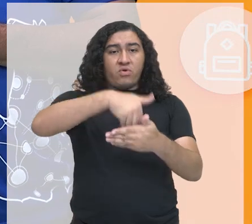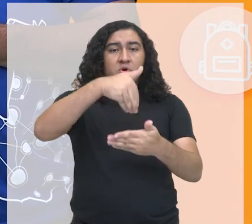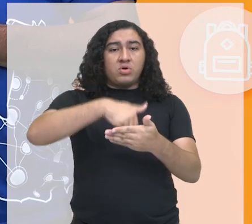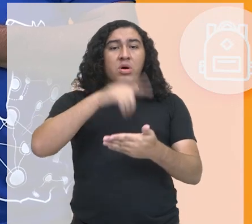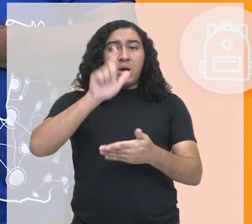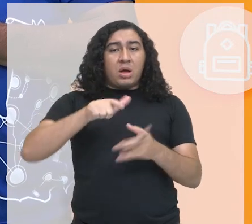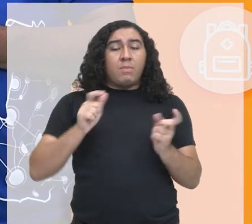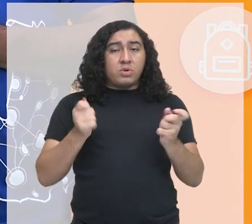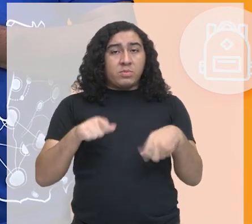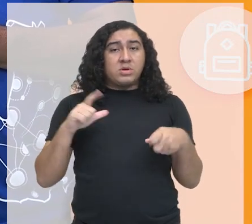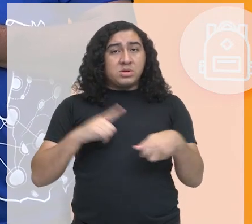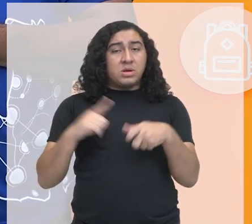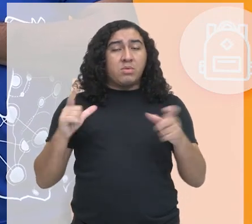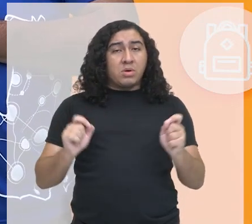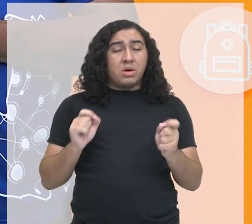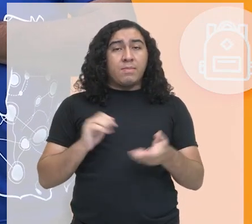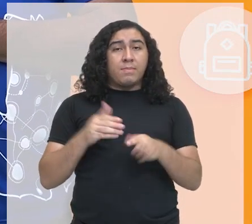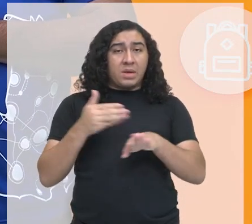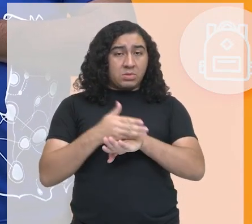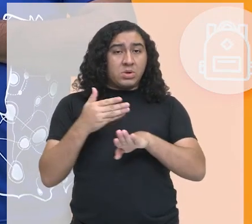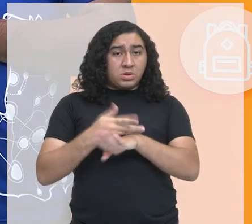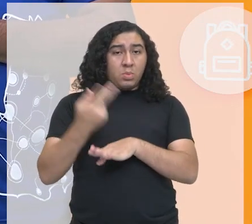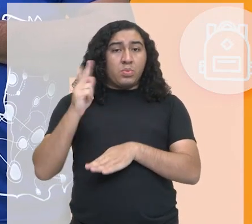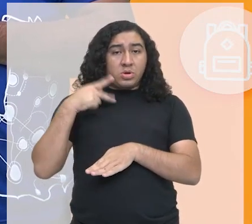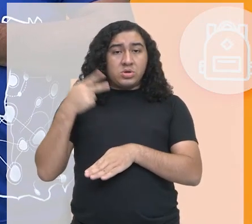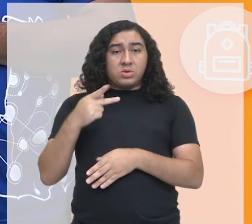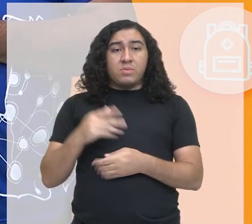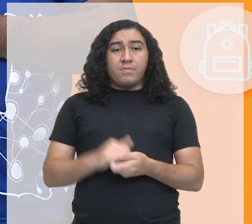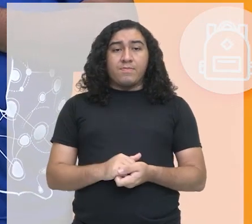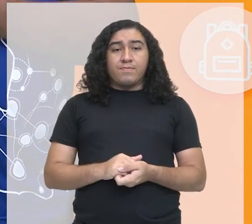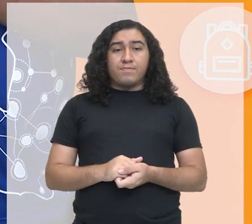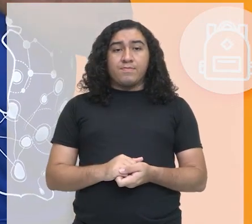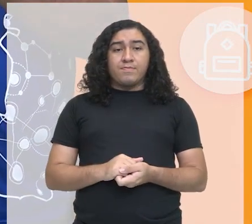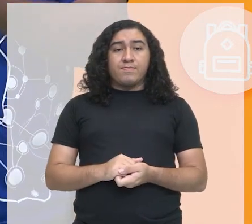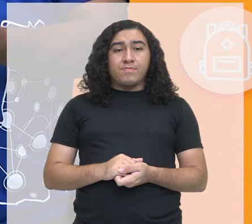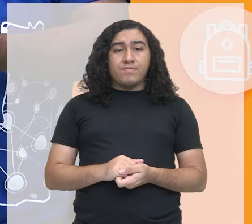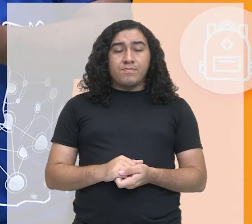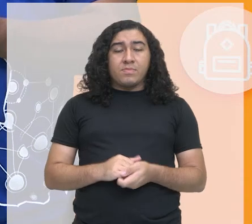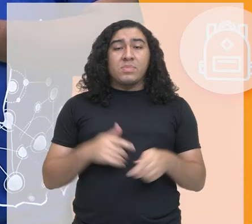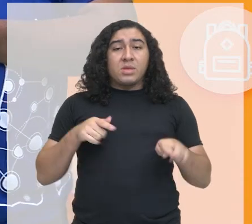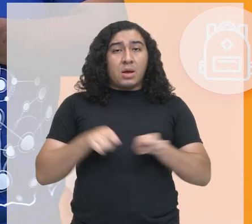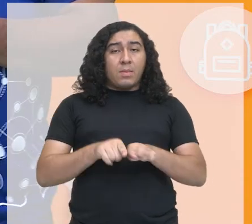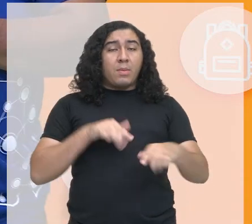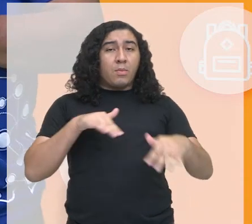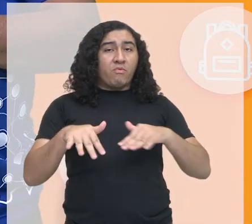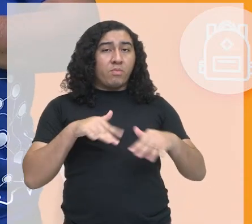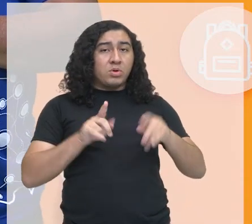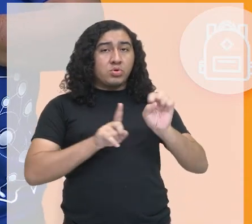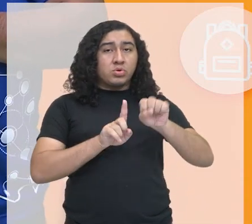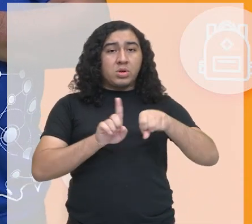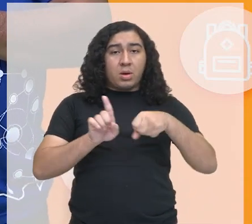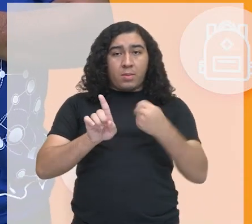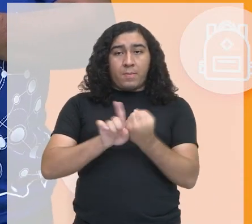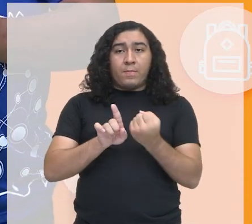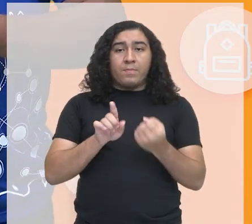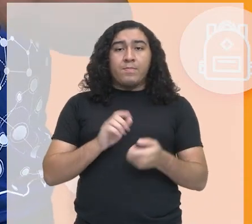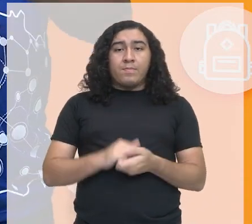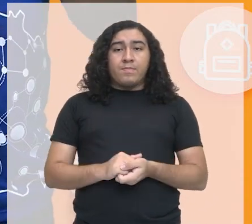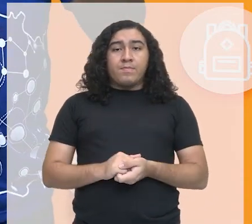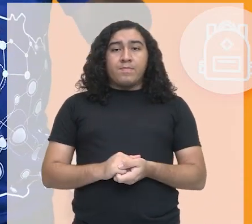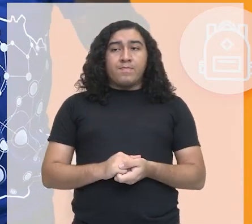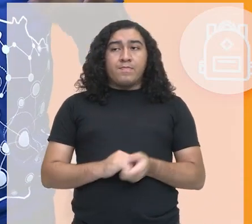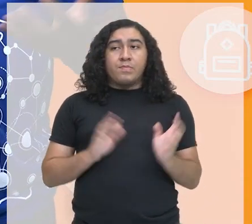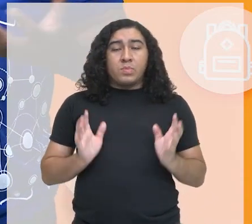de engajamento político. Outra forma também, movimentos sociais, né? Então,